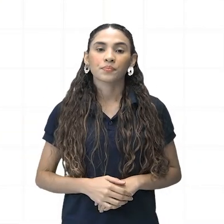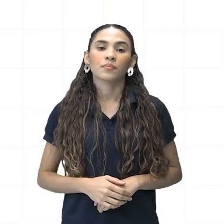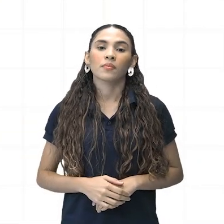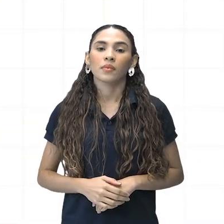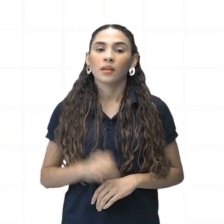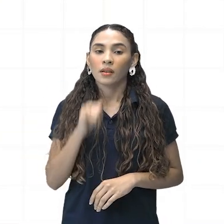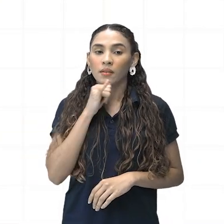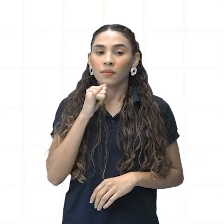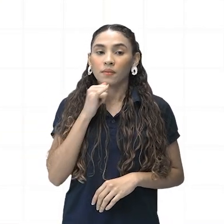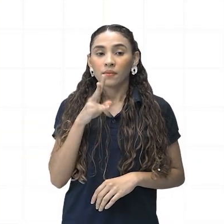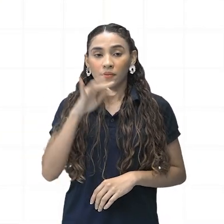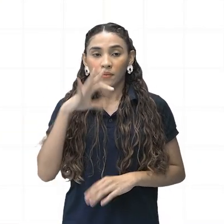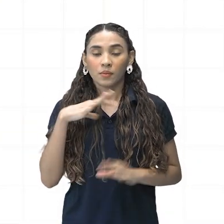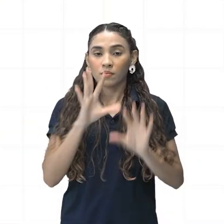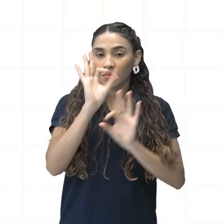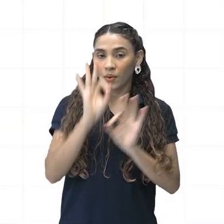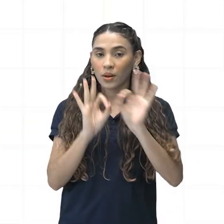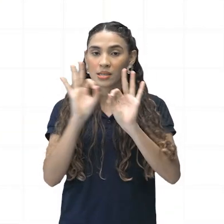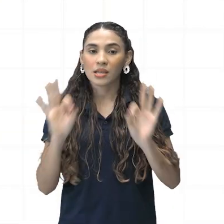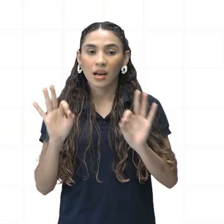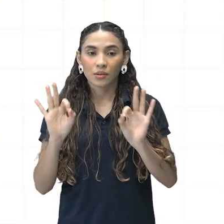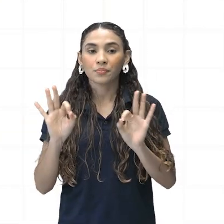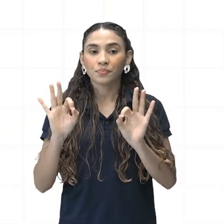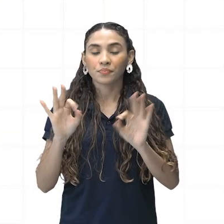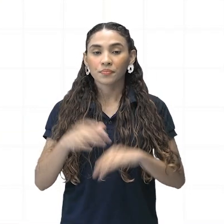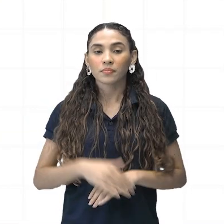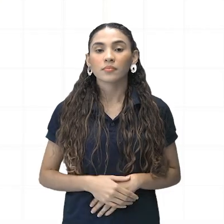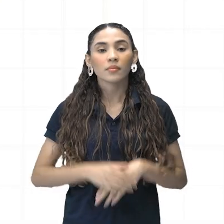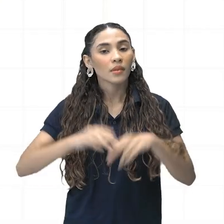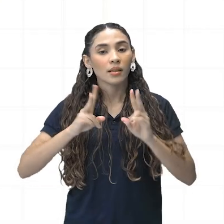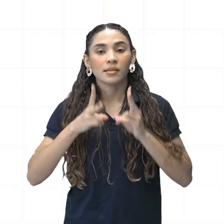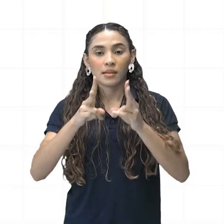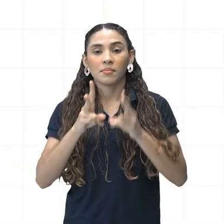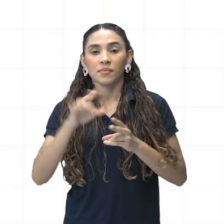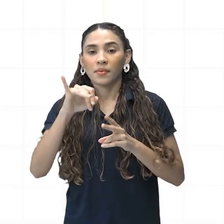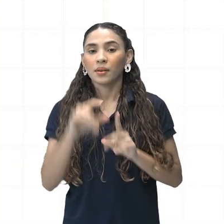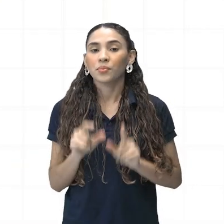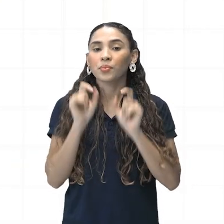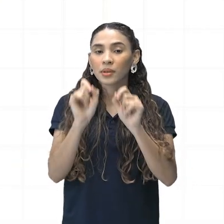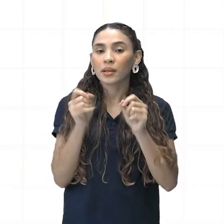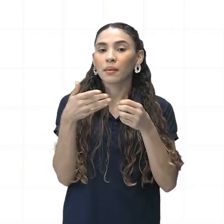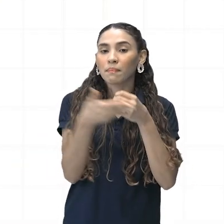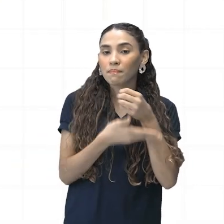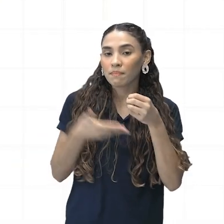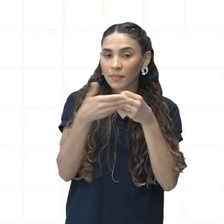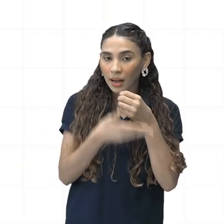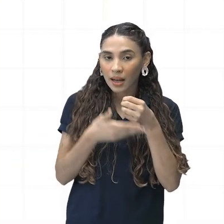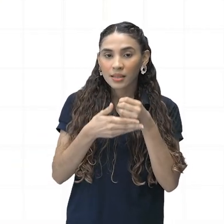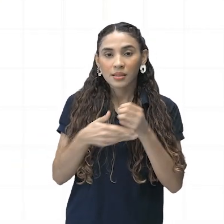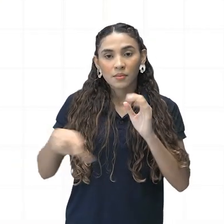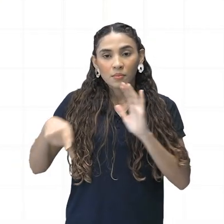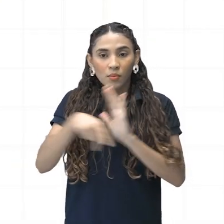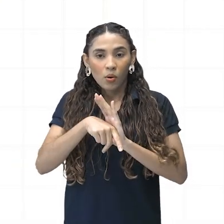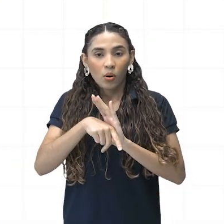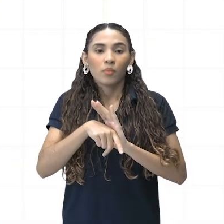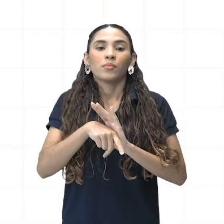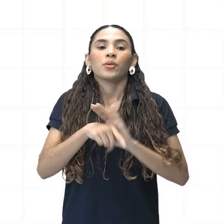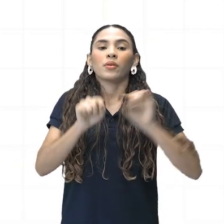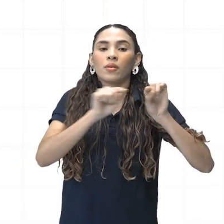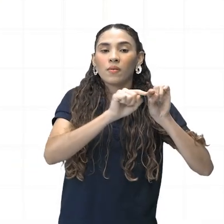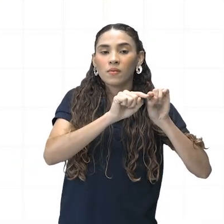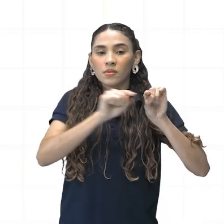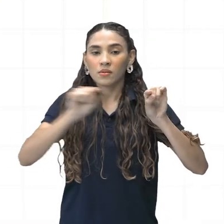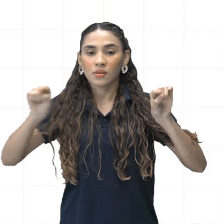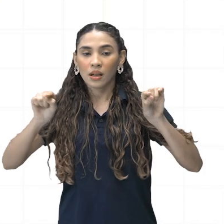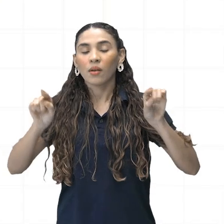vão ficar justos, certo? Eles sempre vão estar com a base localizada no eixo da